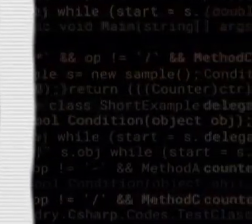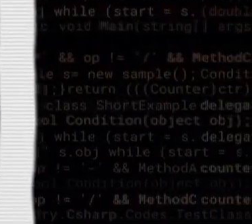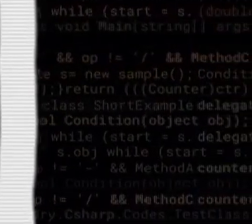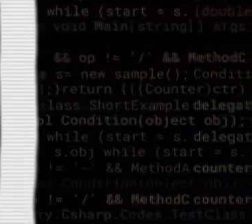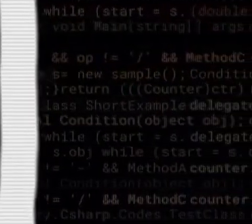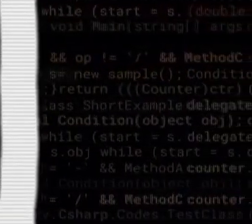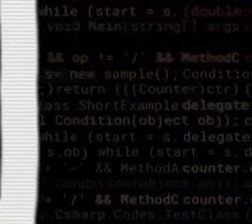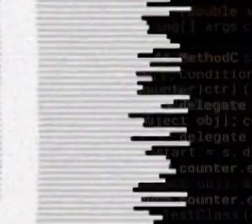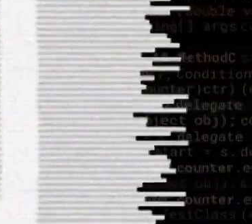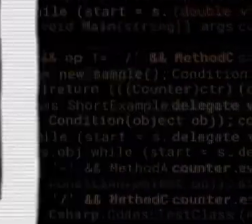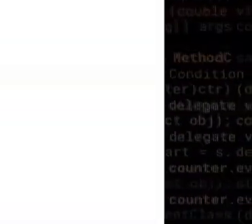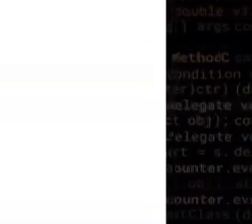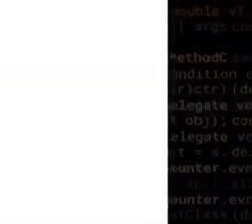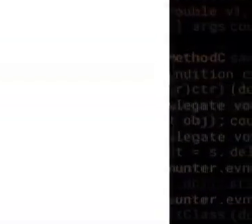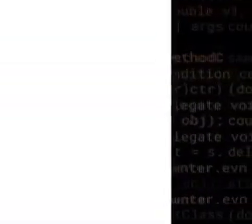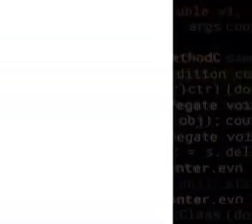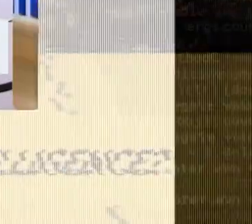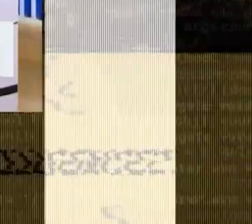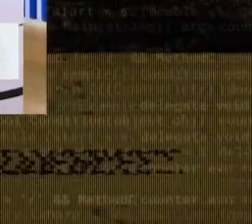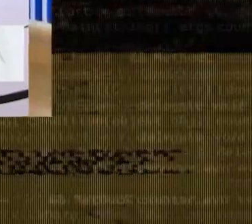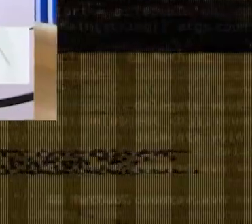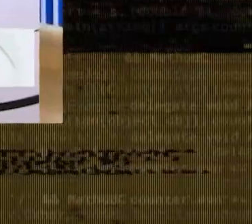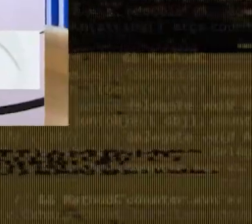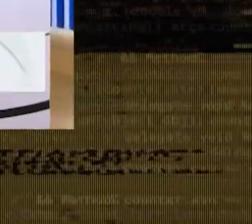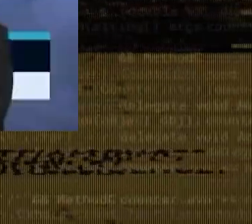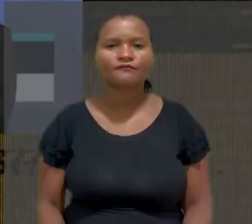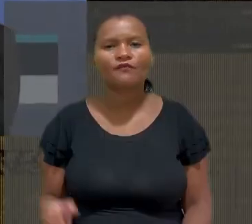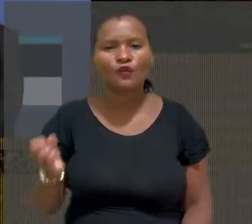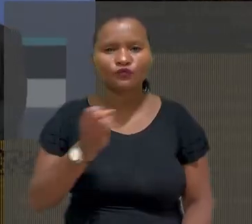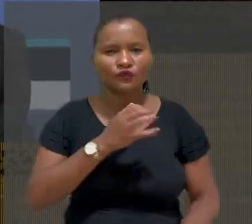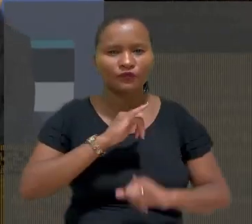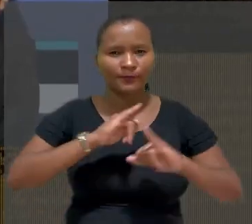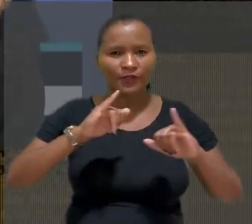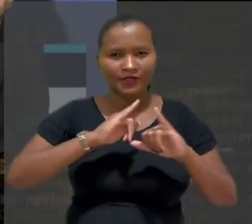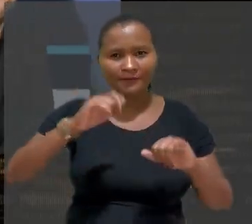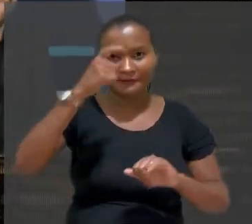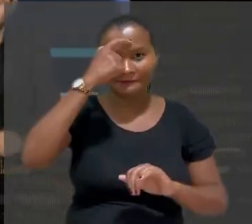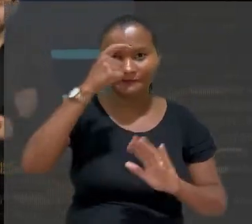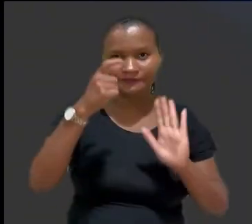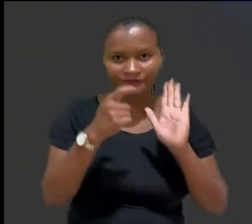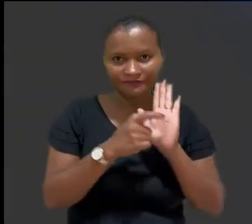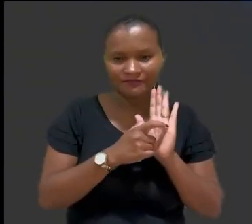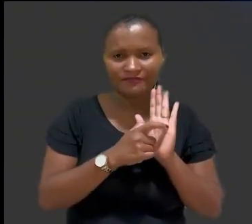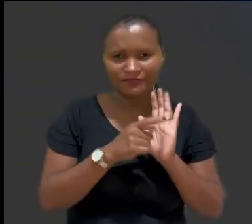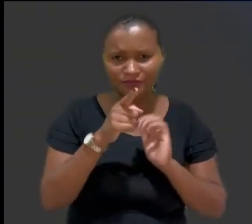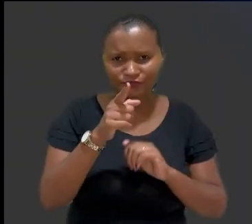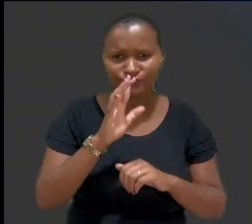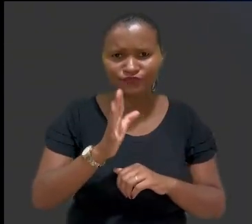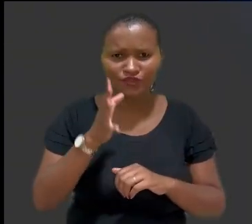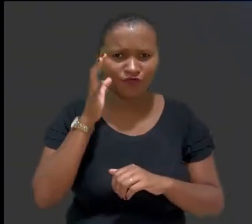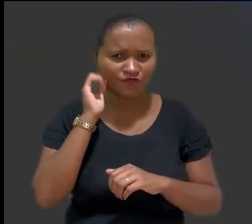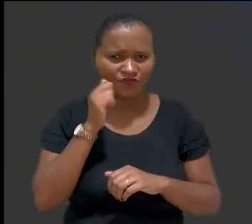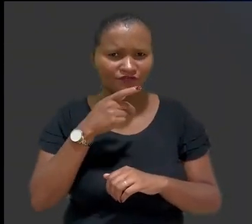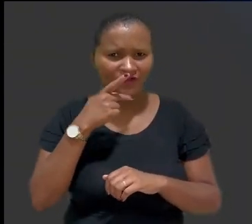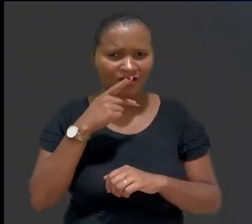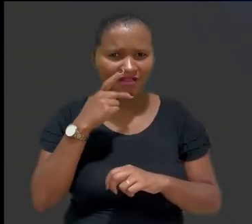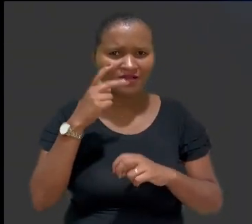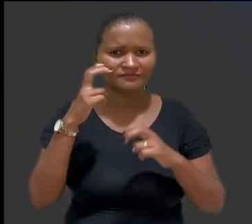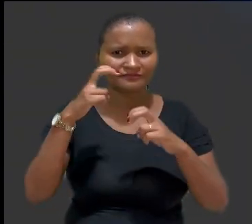There's no question artificial intelligence will remake the workplace. Um novo programa de inteligência artificial. Você já ouviu falar